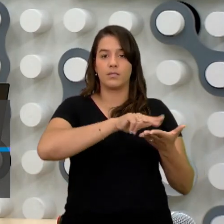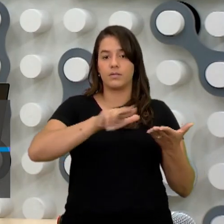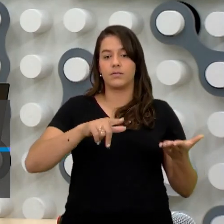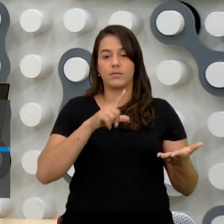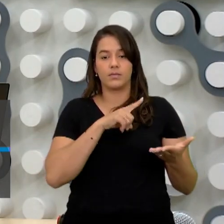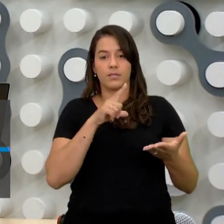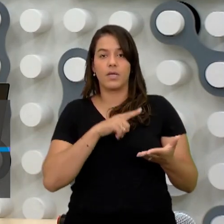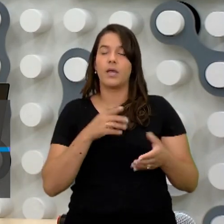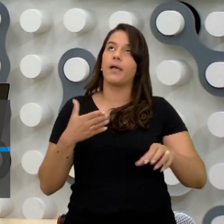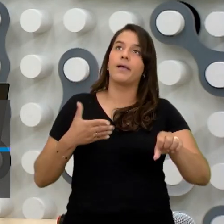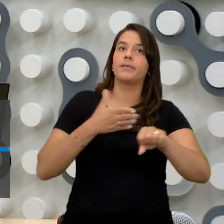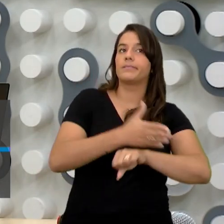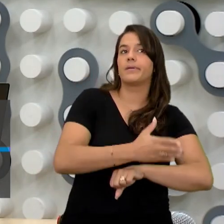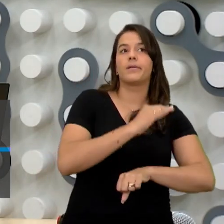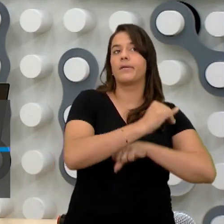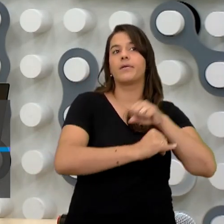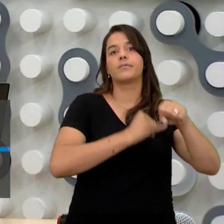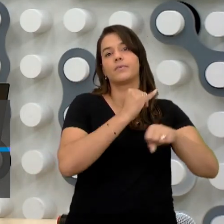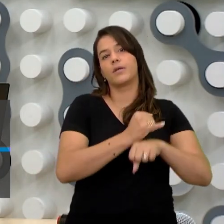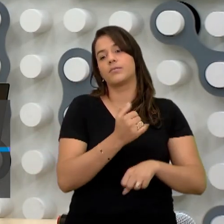temos acesso nenhum à internet,